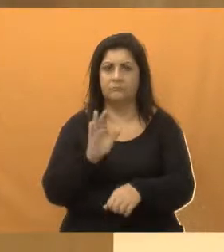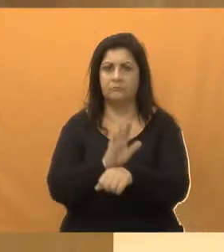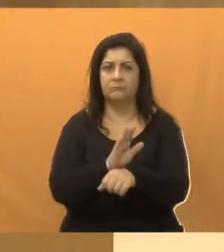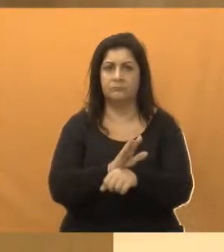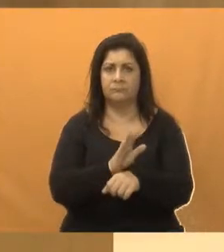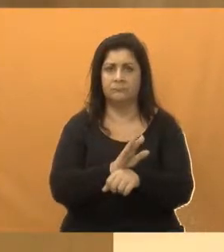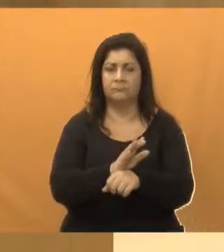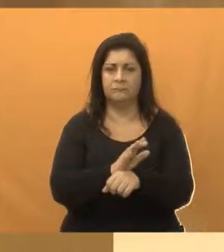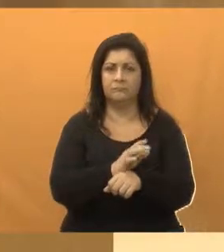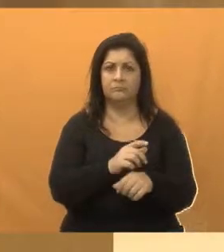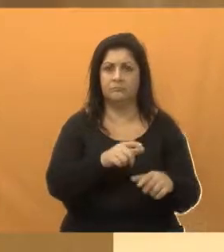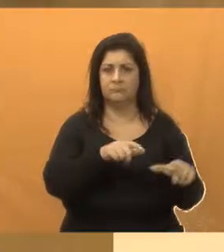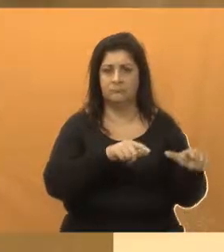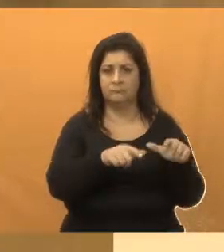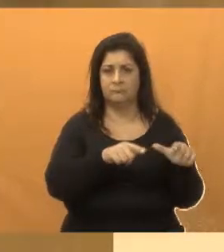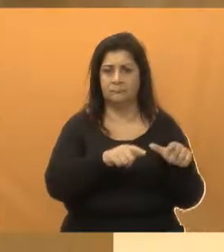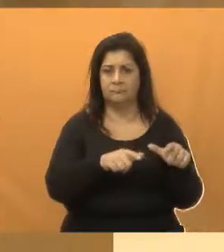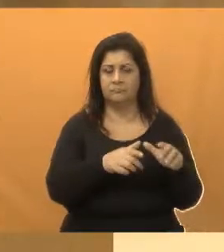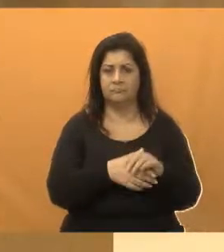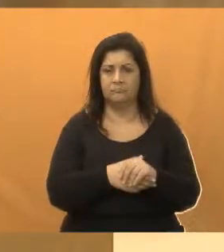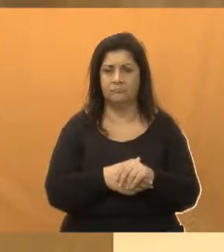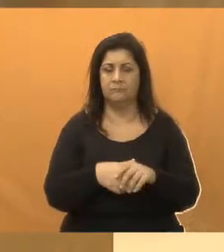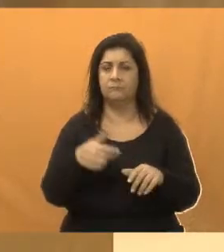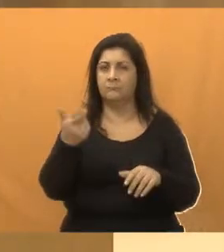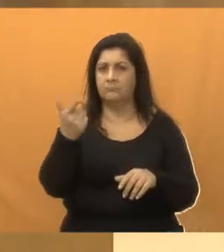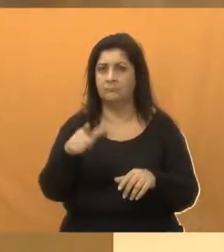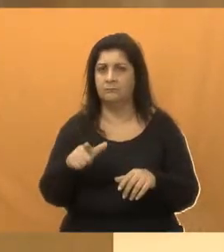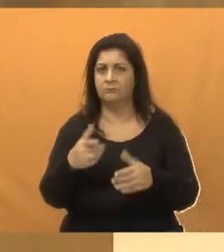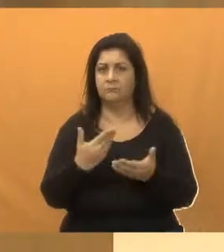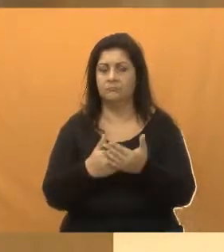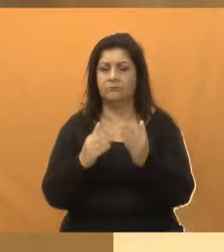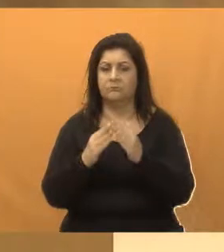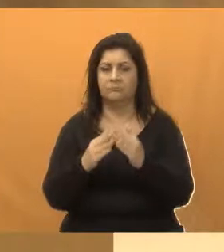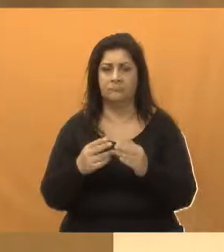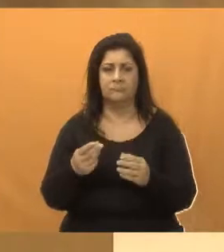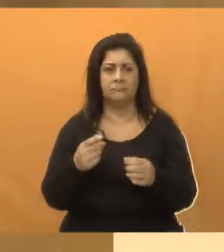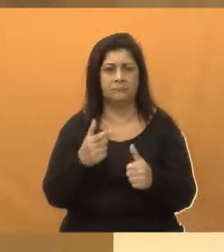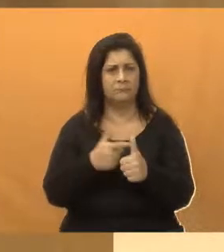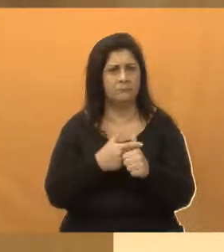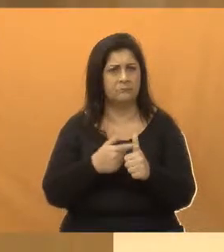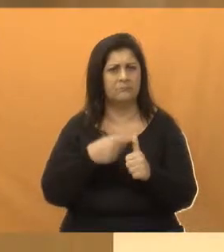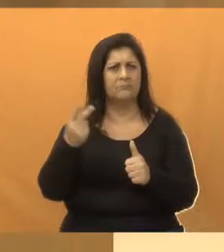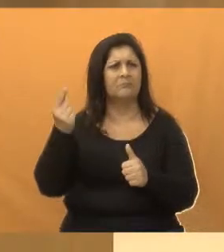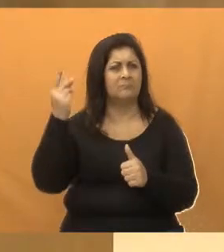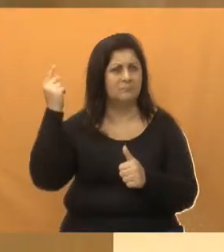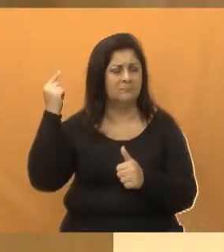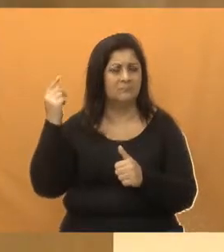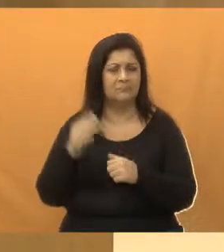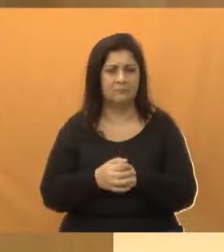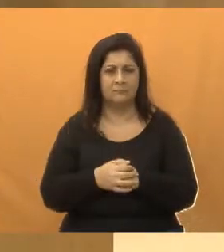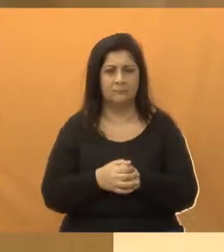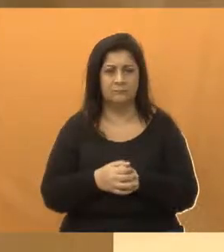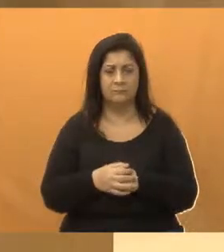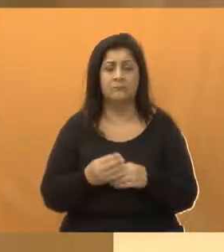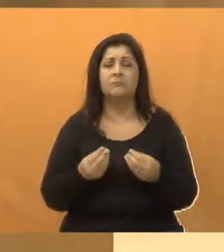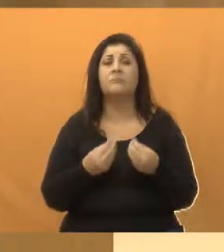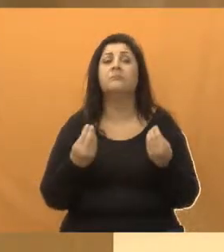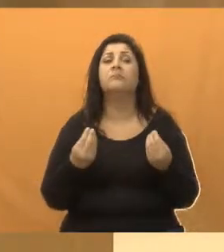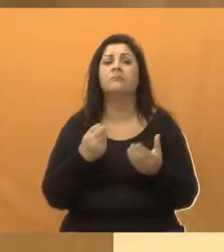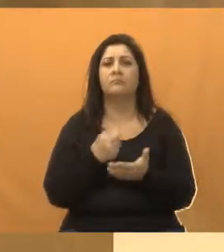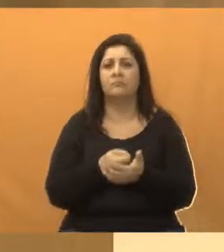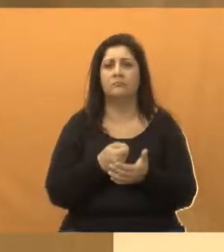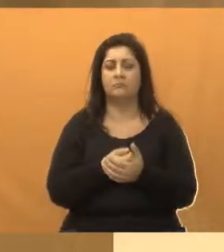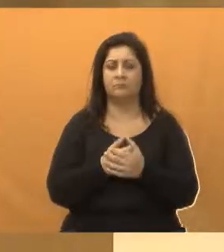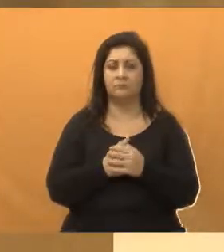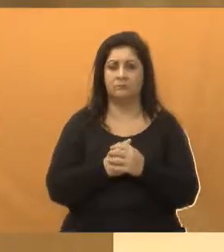outras escolas públicas. Essa dívida é de muitos anos atrás. E da onde que vai ser tirada essa dívida? Do